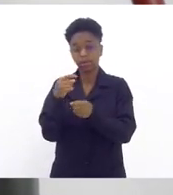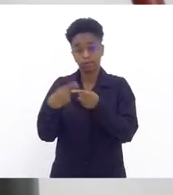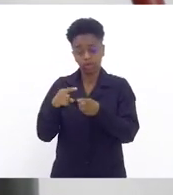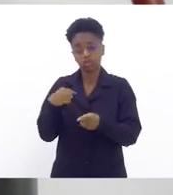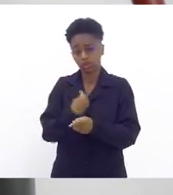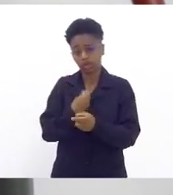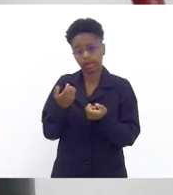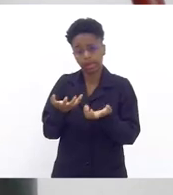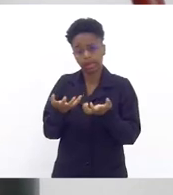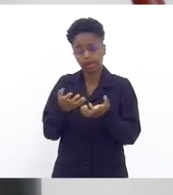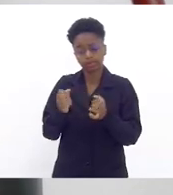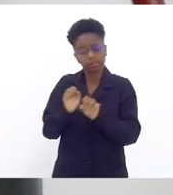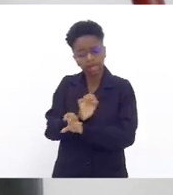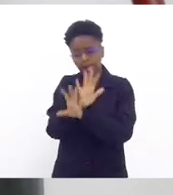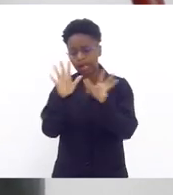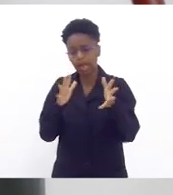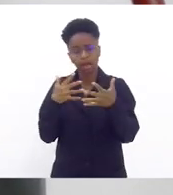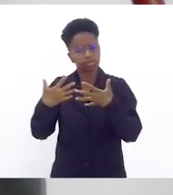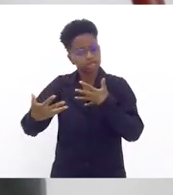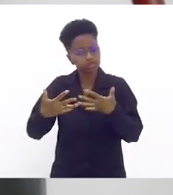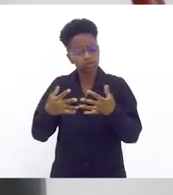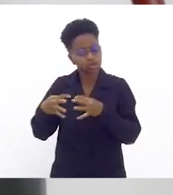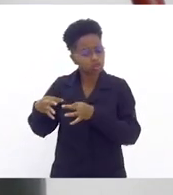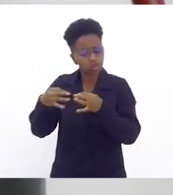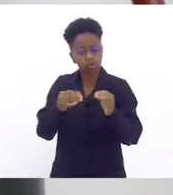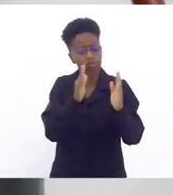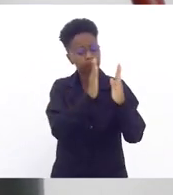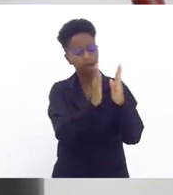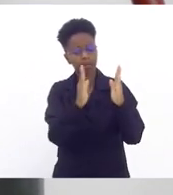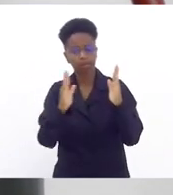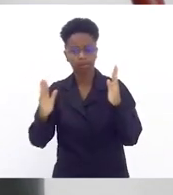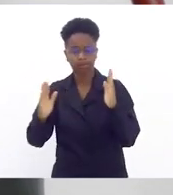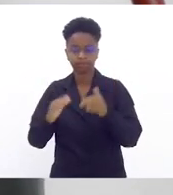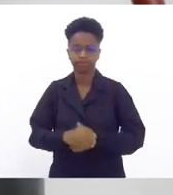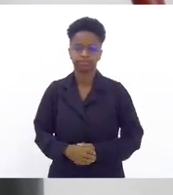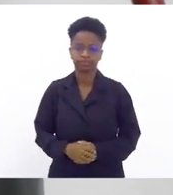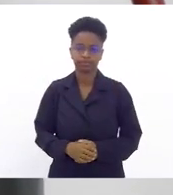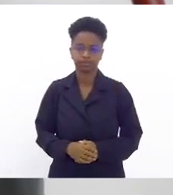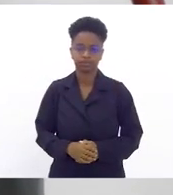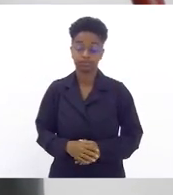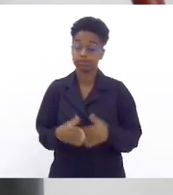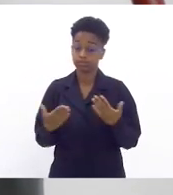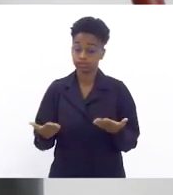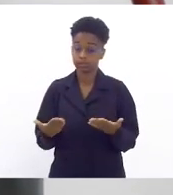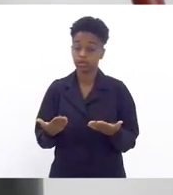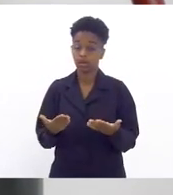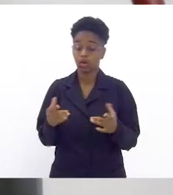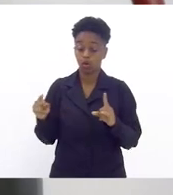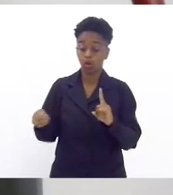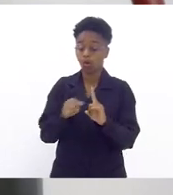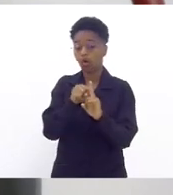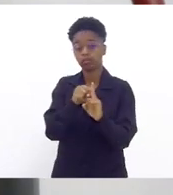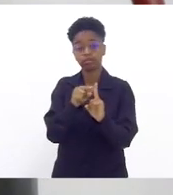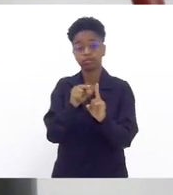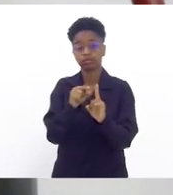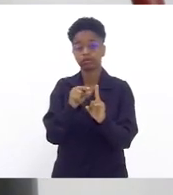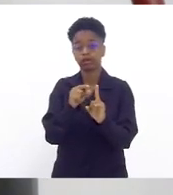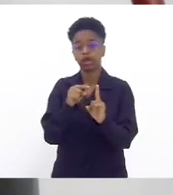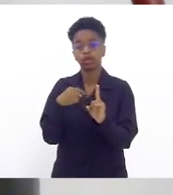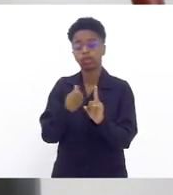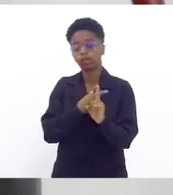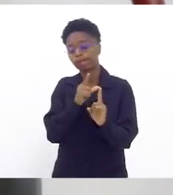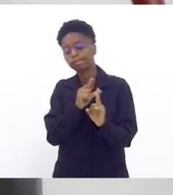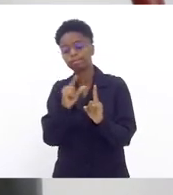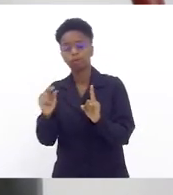exigir transparência em todas as etapas desse processo Então acho que o objetivo daqui é que a gente saia dessa